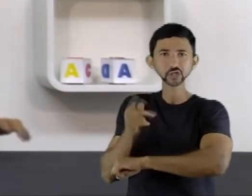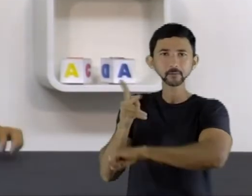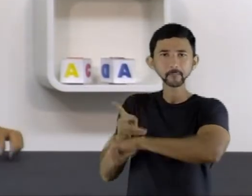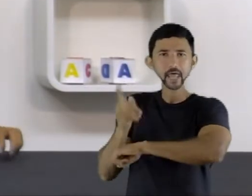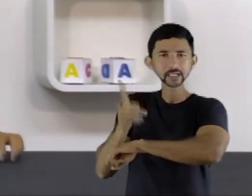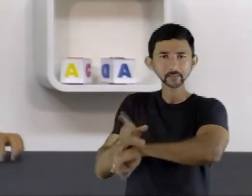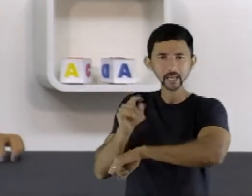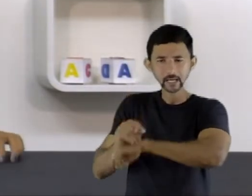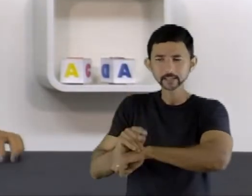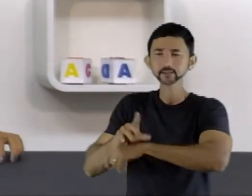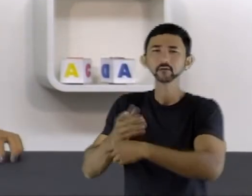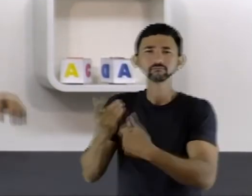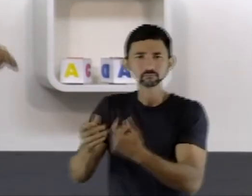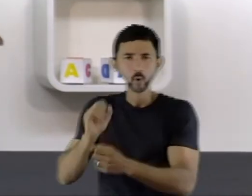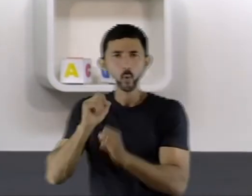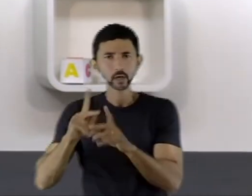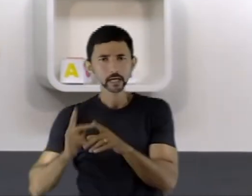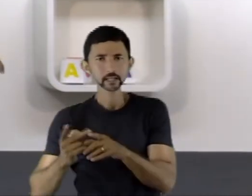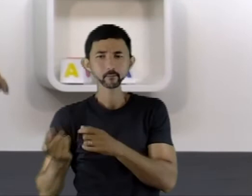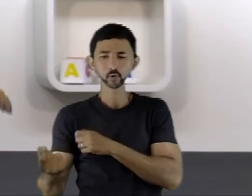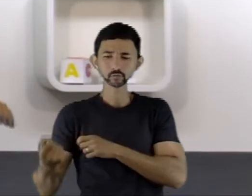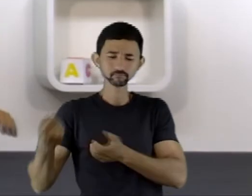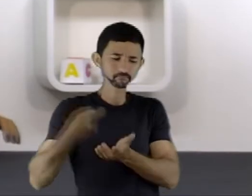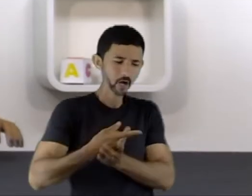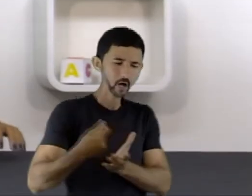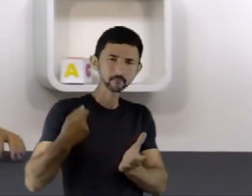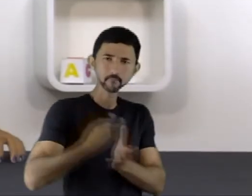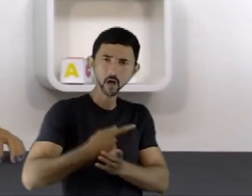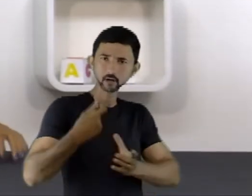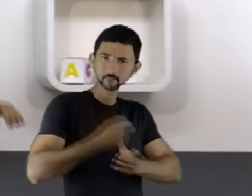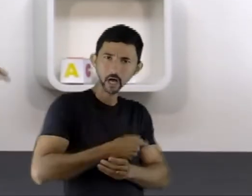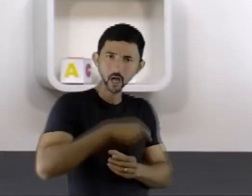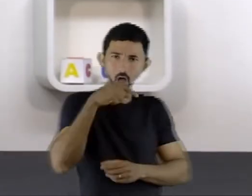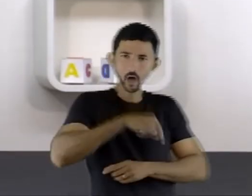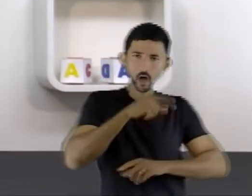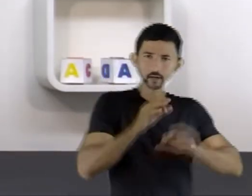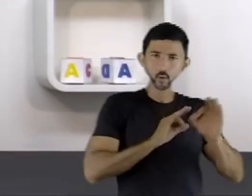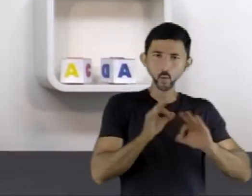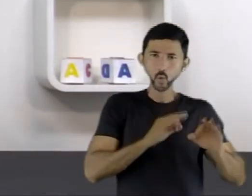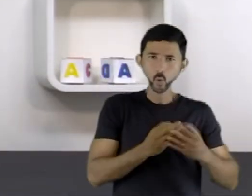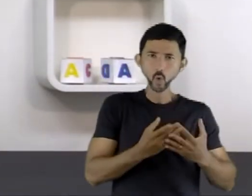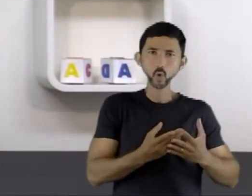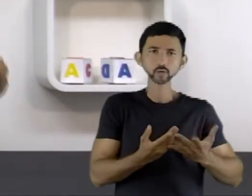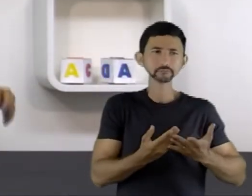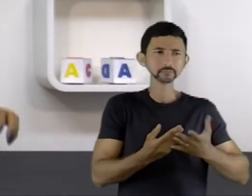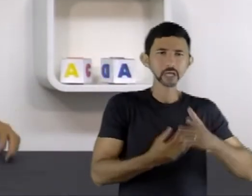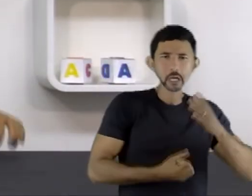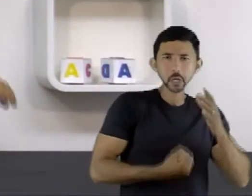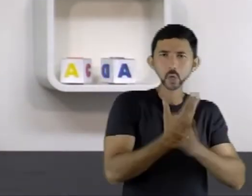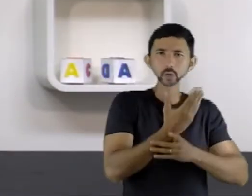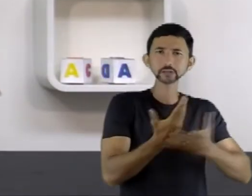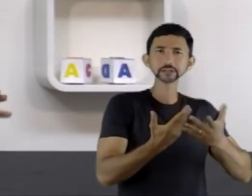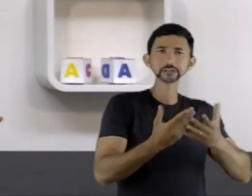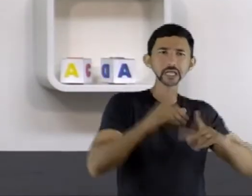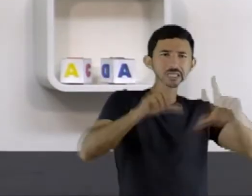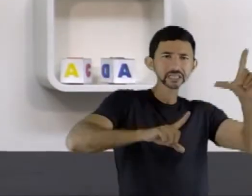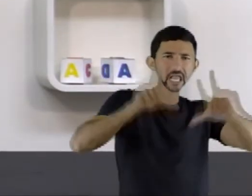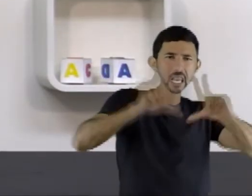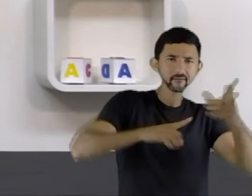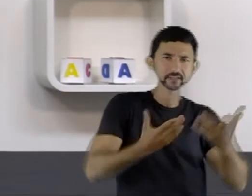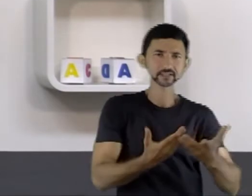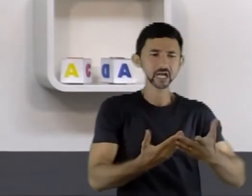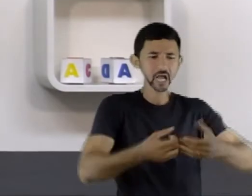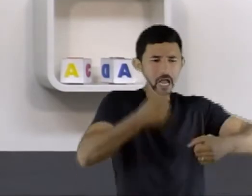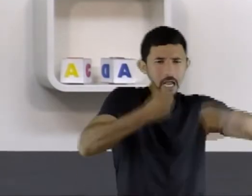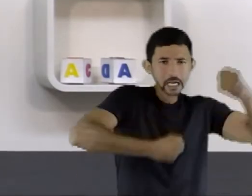e na tecnologia dentro do território deles. E começou a produzir TVs, começou a produzir geladeiras,